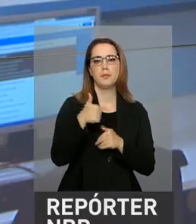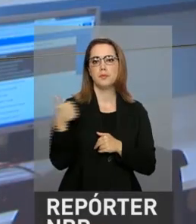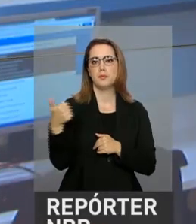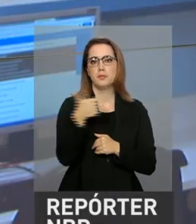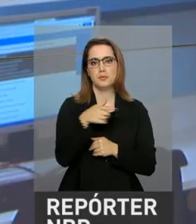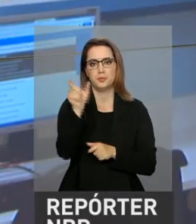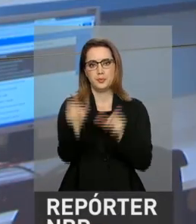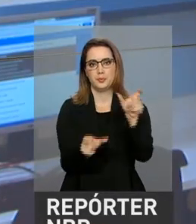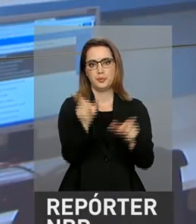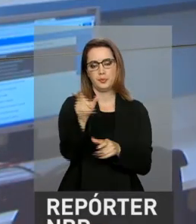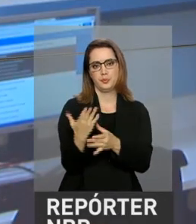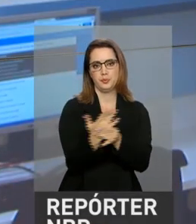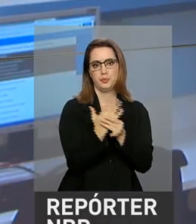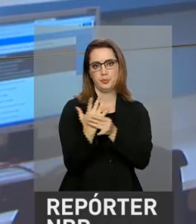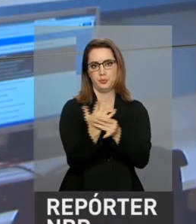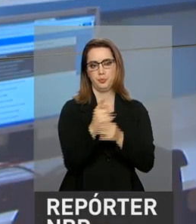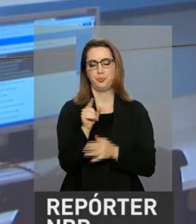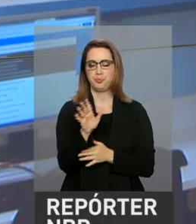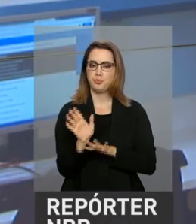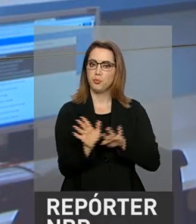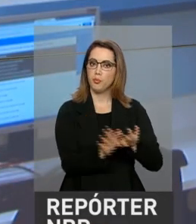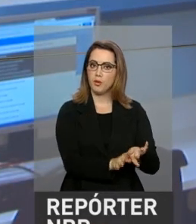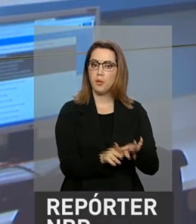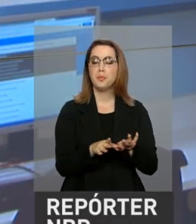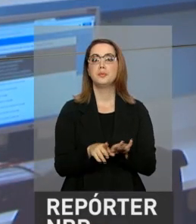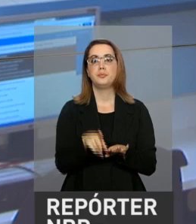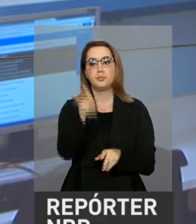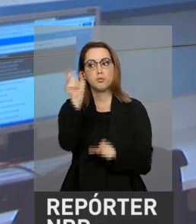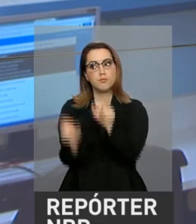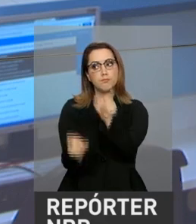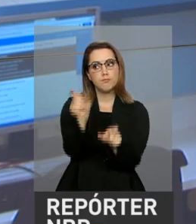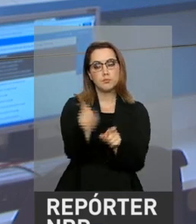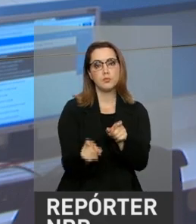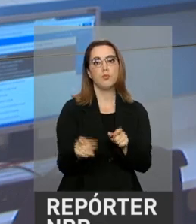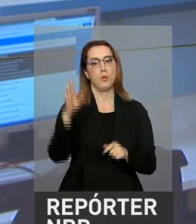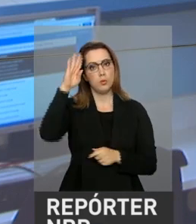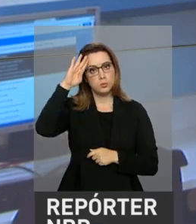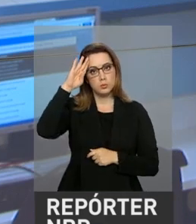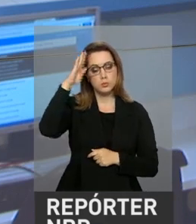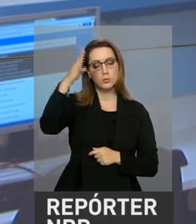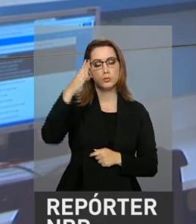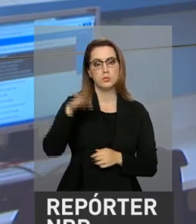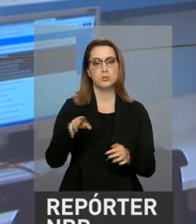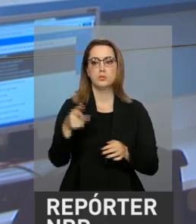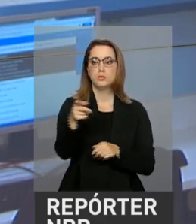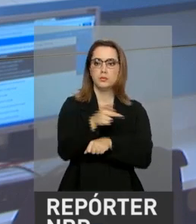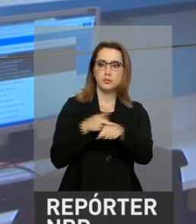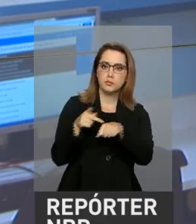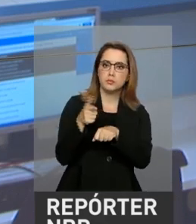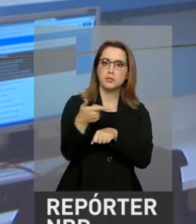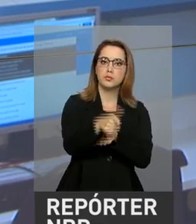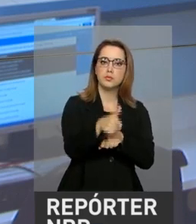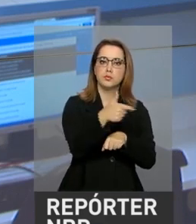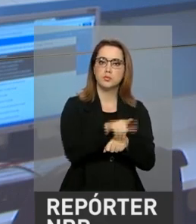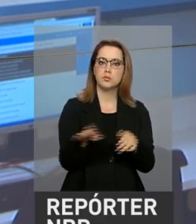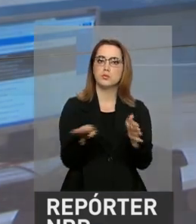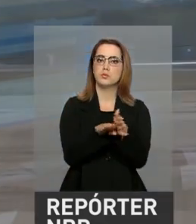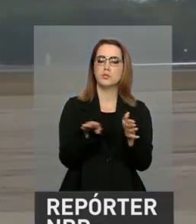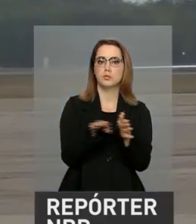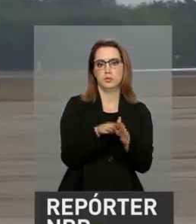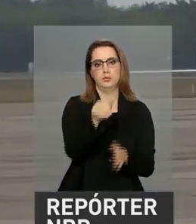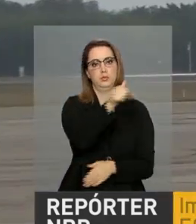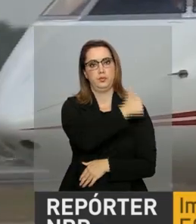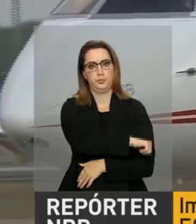e autoridades de diversas partes do mundo estão chegando ao Rio de Janeiro para acompanhar a abertura dos Jogos Olímpicos o